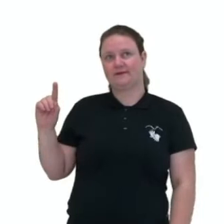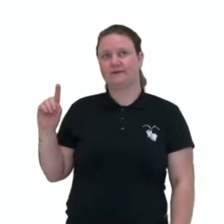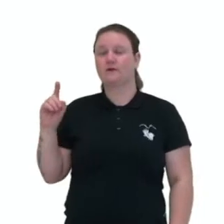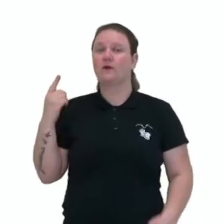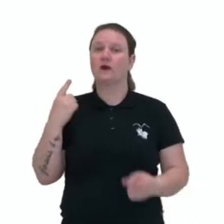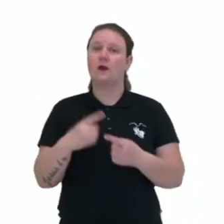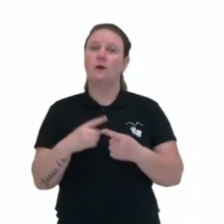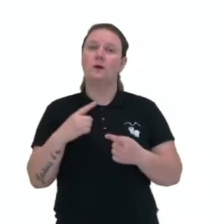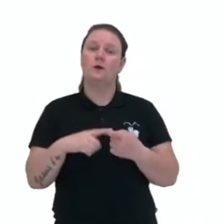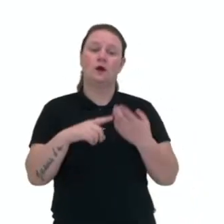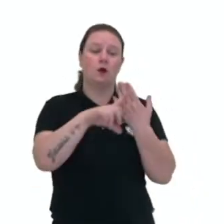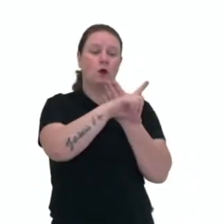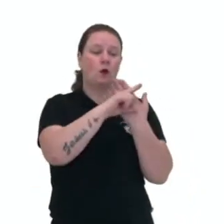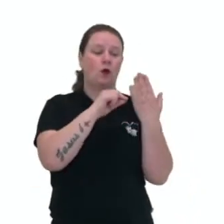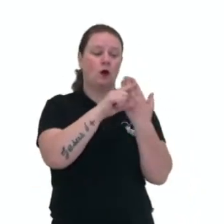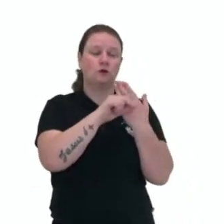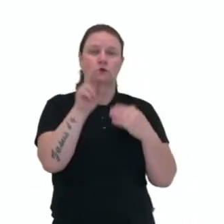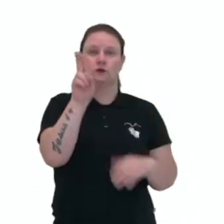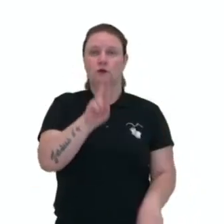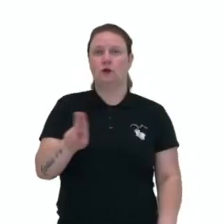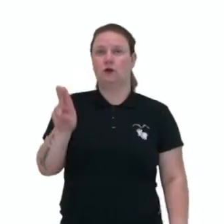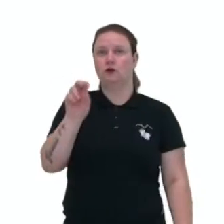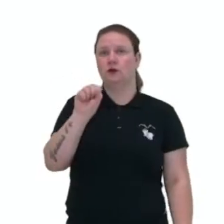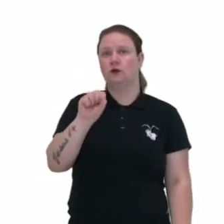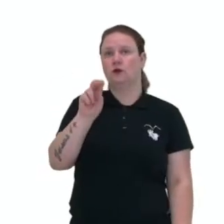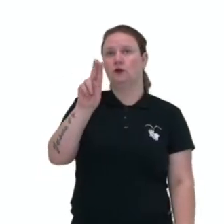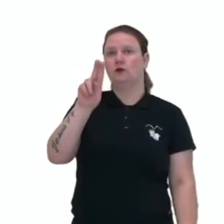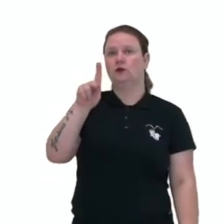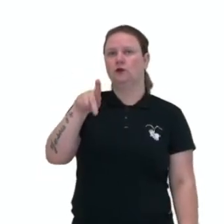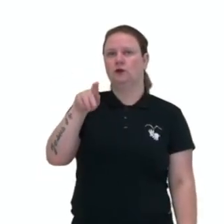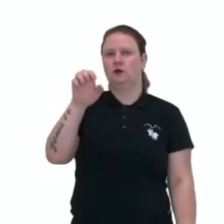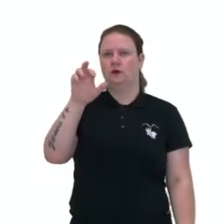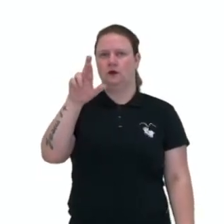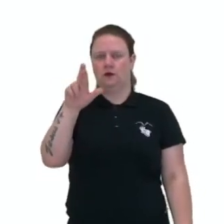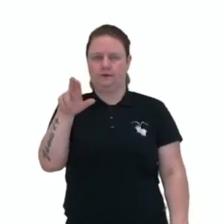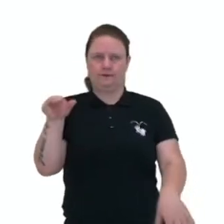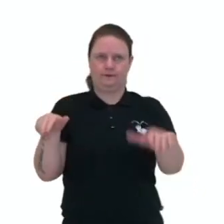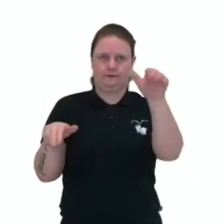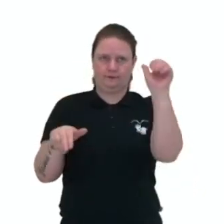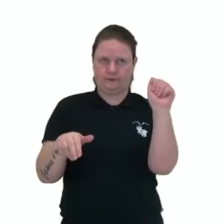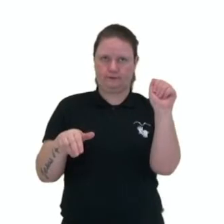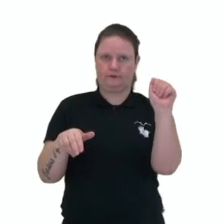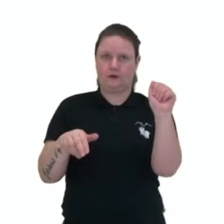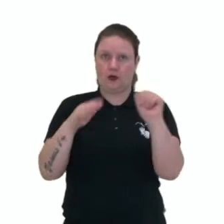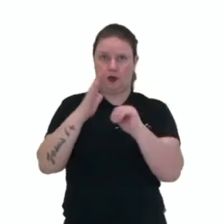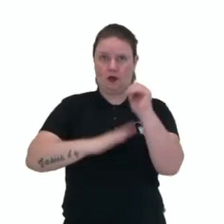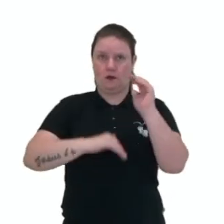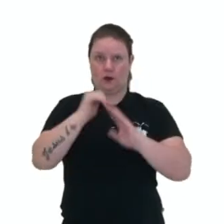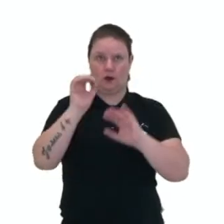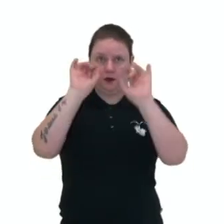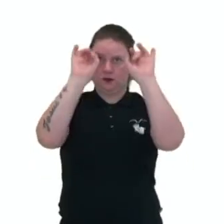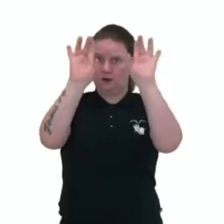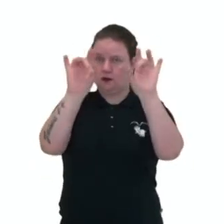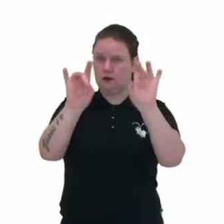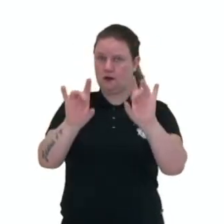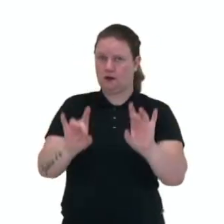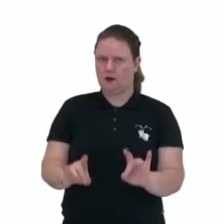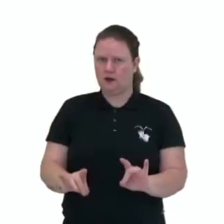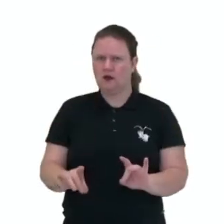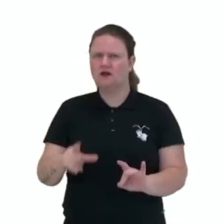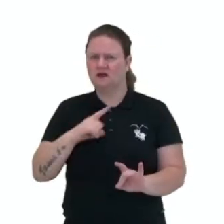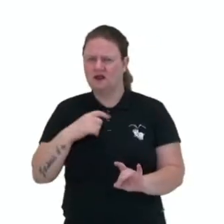autor usou a palavra super antes das profissões? A, para indicar a existência de alguns trabalhadores especiais. Será que